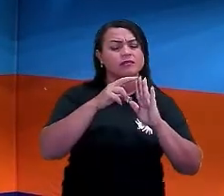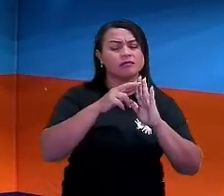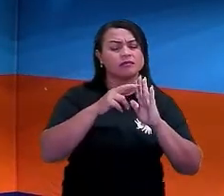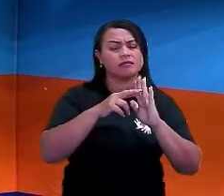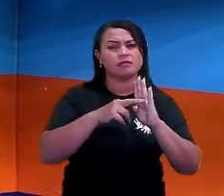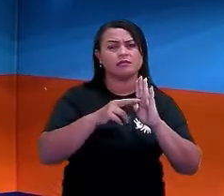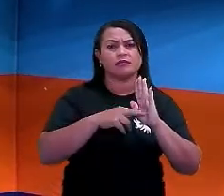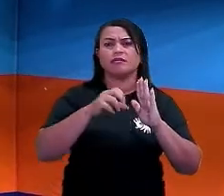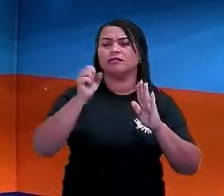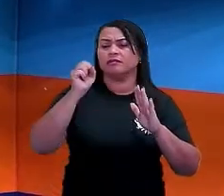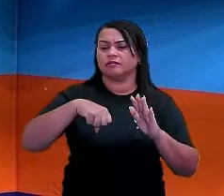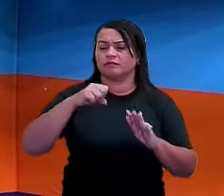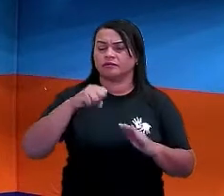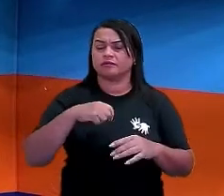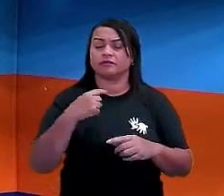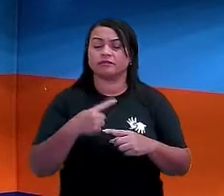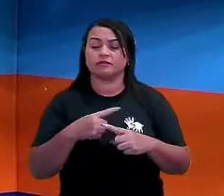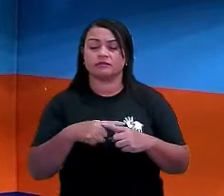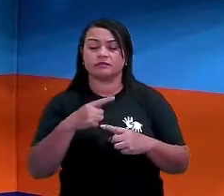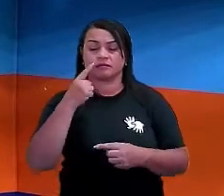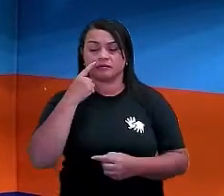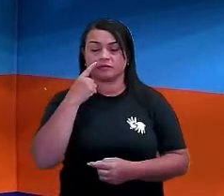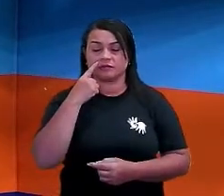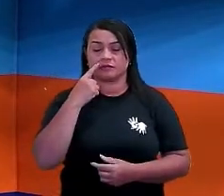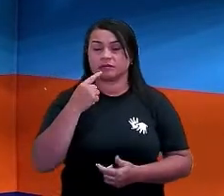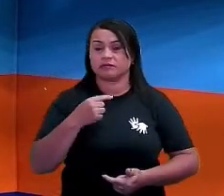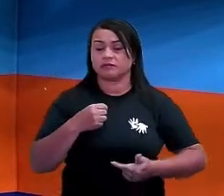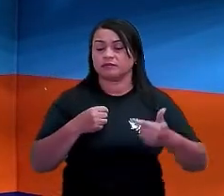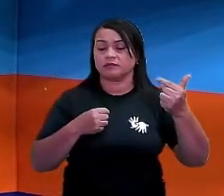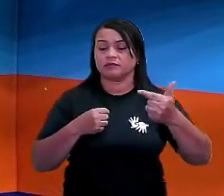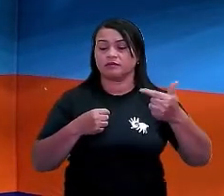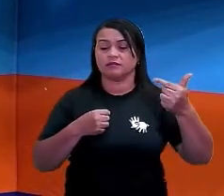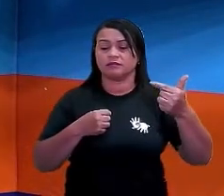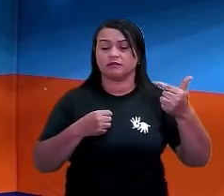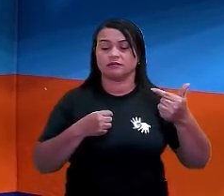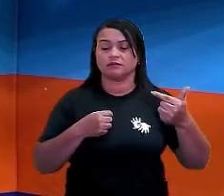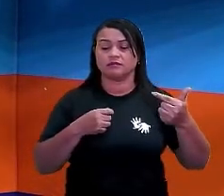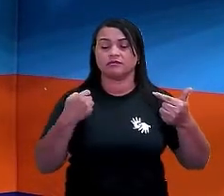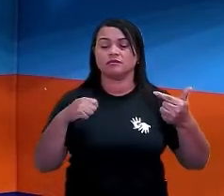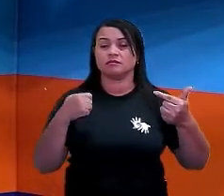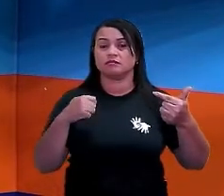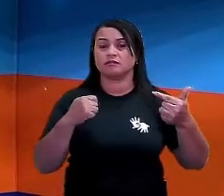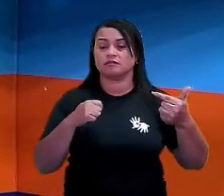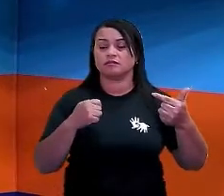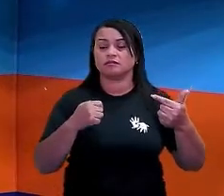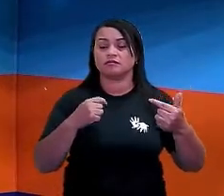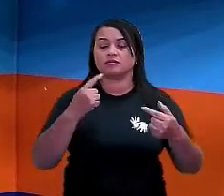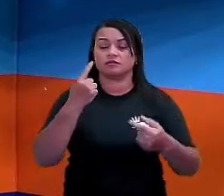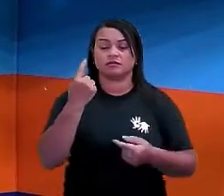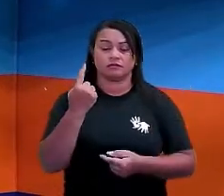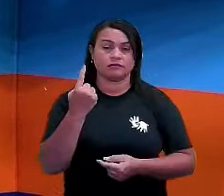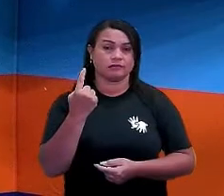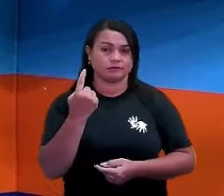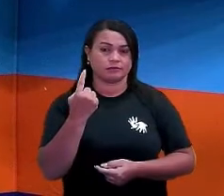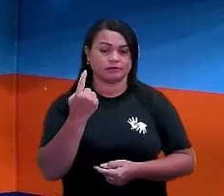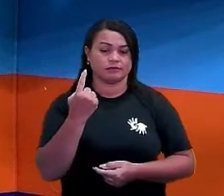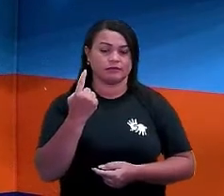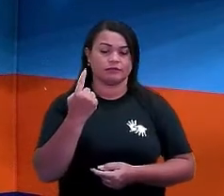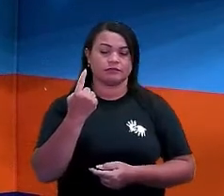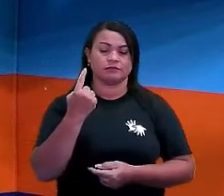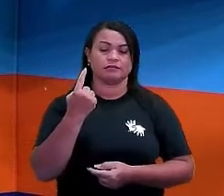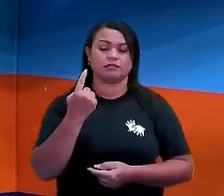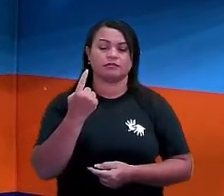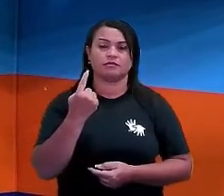uma regularidade. Por quê? O termo 2, eu preciso do termo 1,